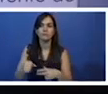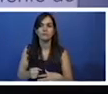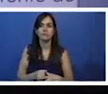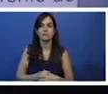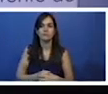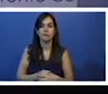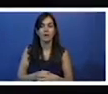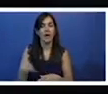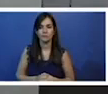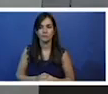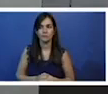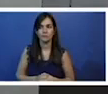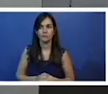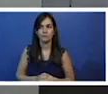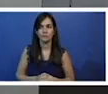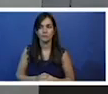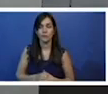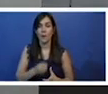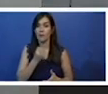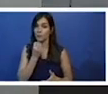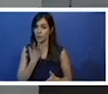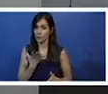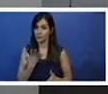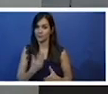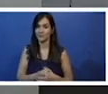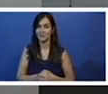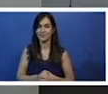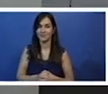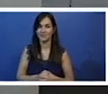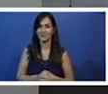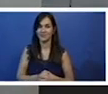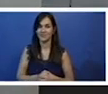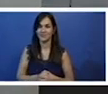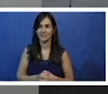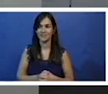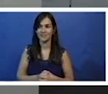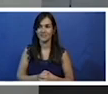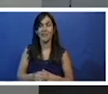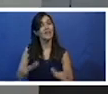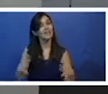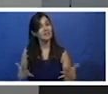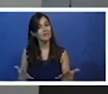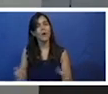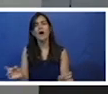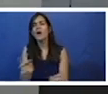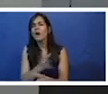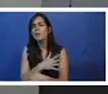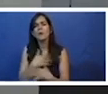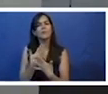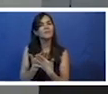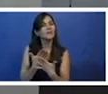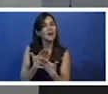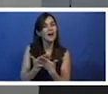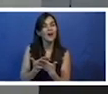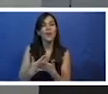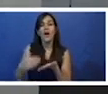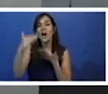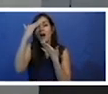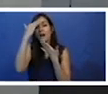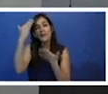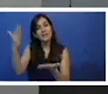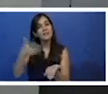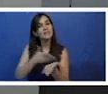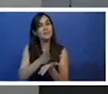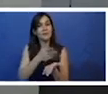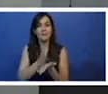o sujeito, ok? Bom, então, terminamos por aqui. Agradeço a